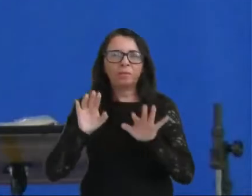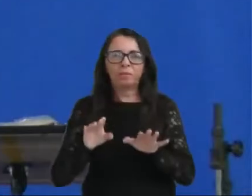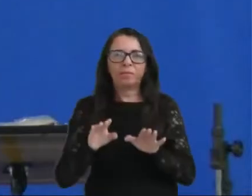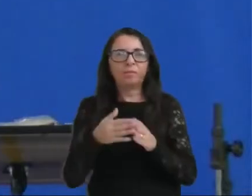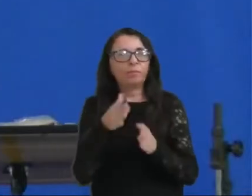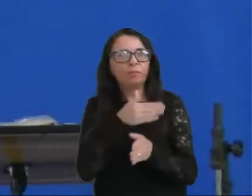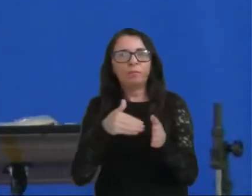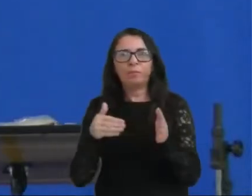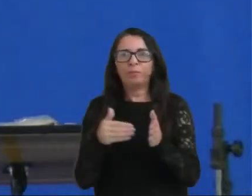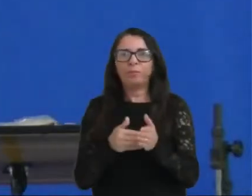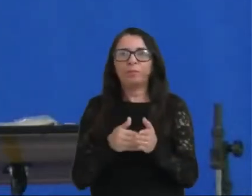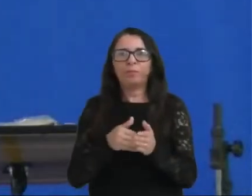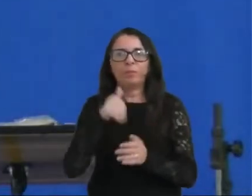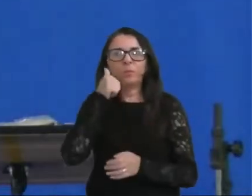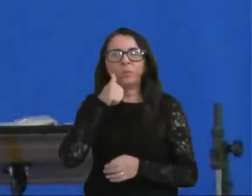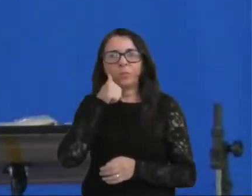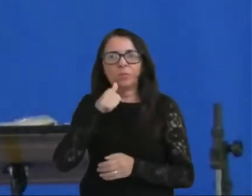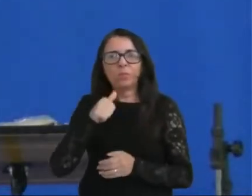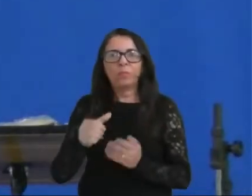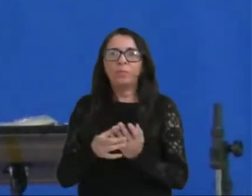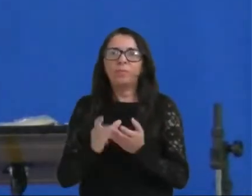difícil. Lembrando que